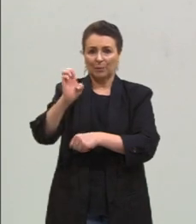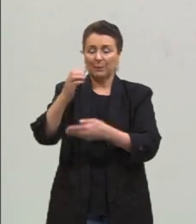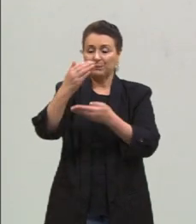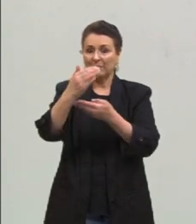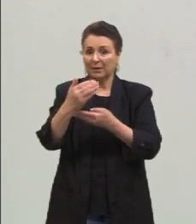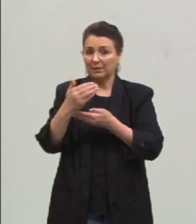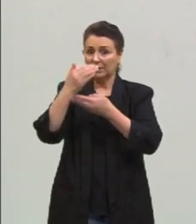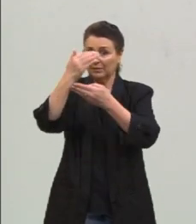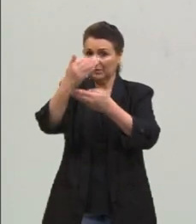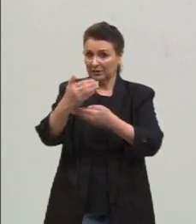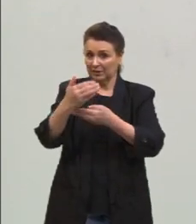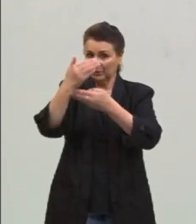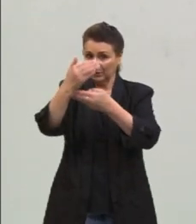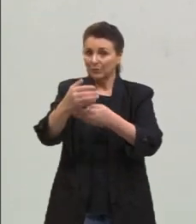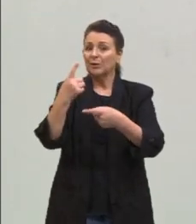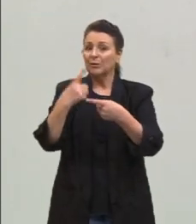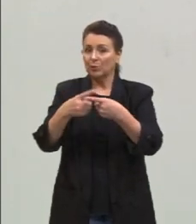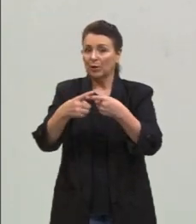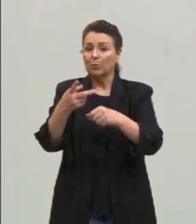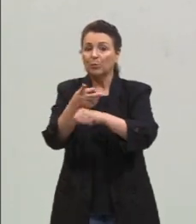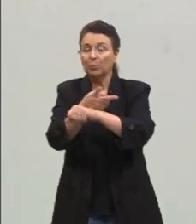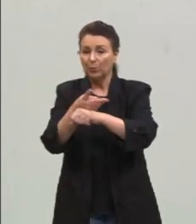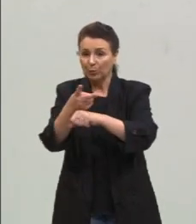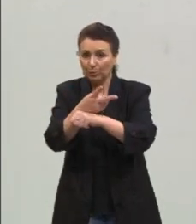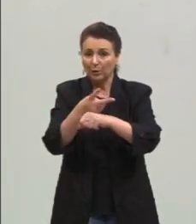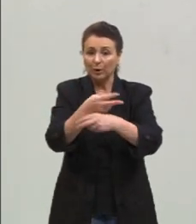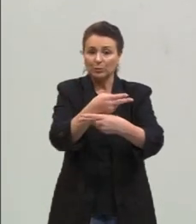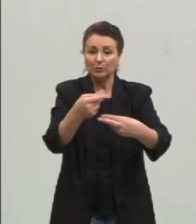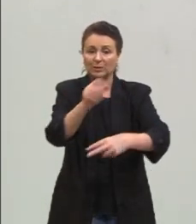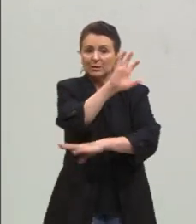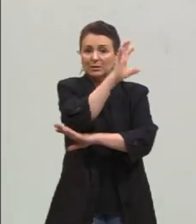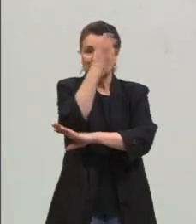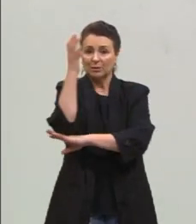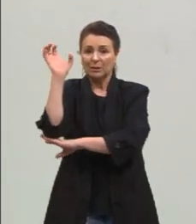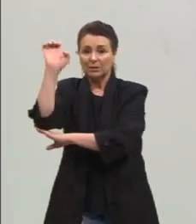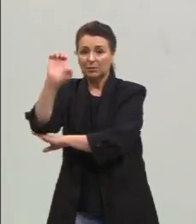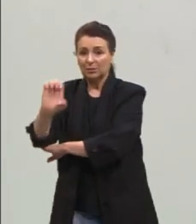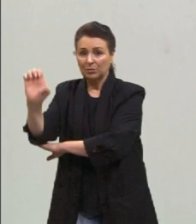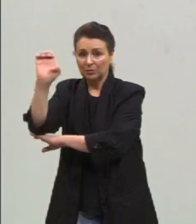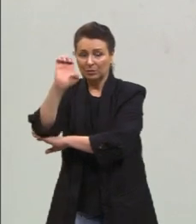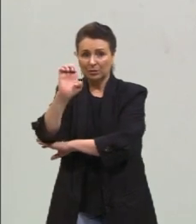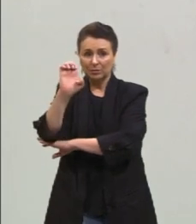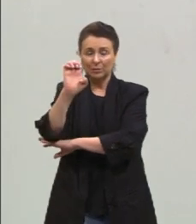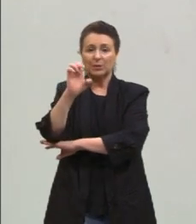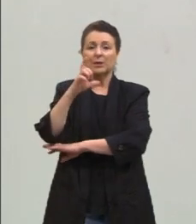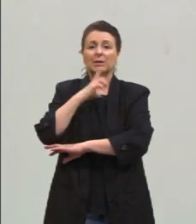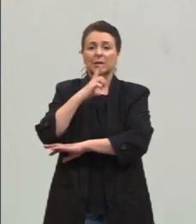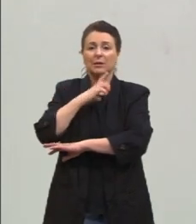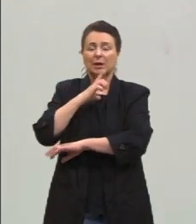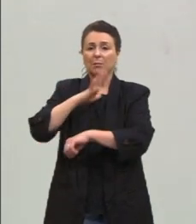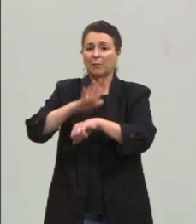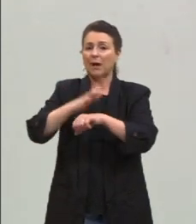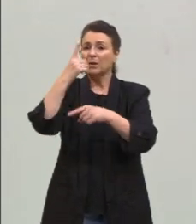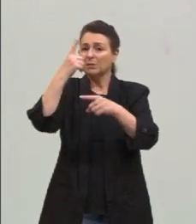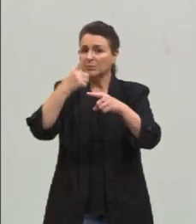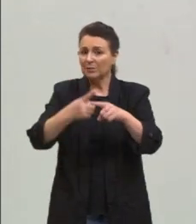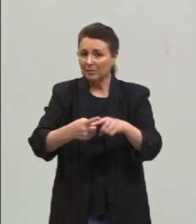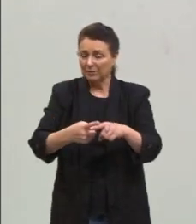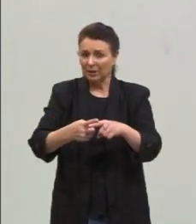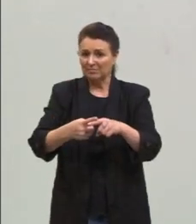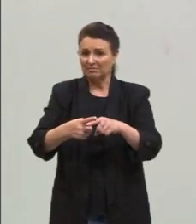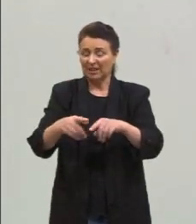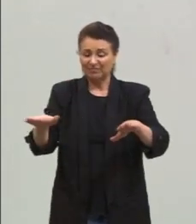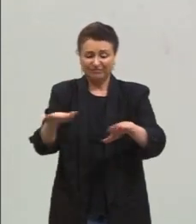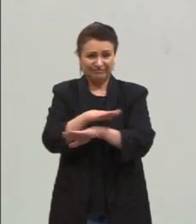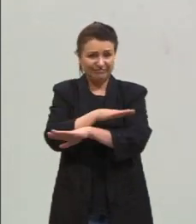foram em prol de busca de recursos naturais para os europeus e lucro né então mais uma vez a destruição do meio ambiente